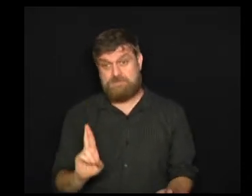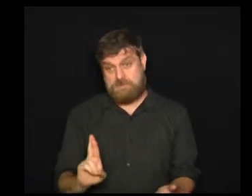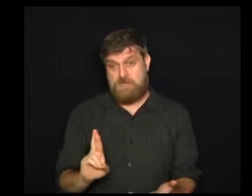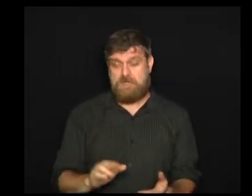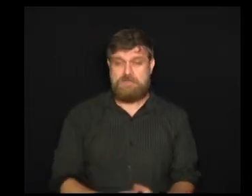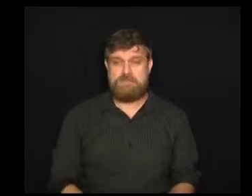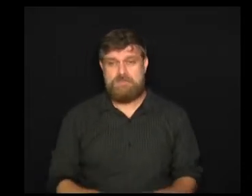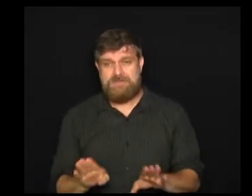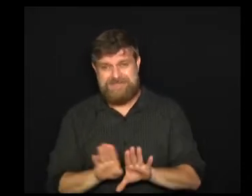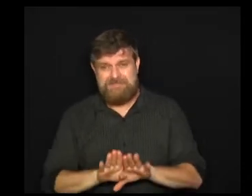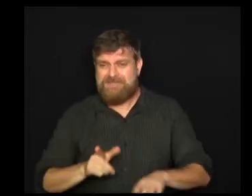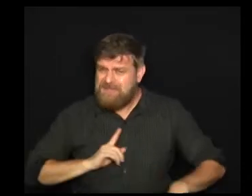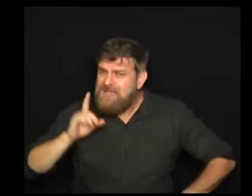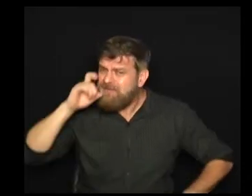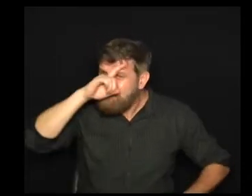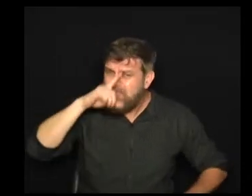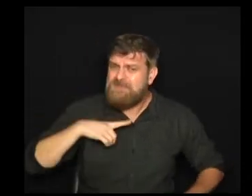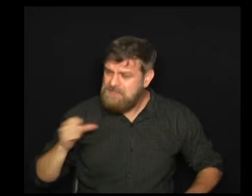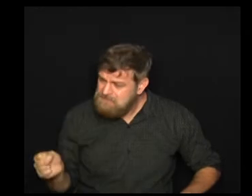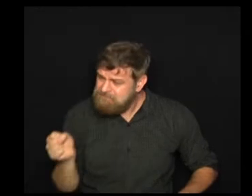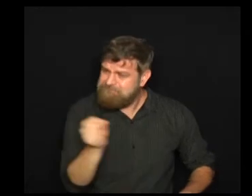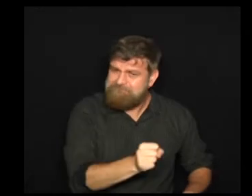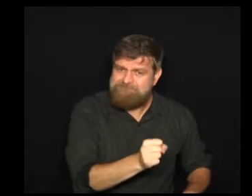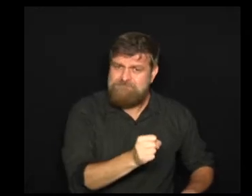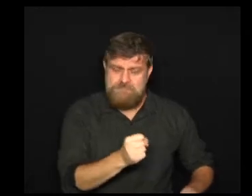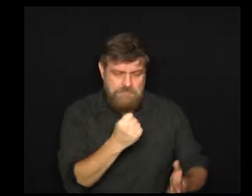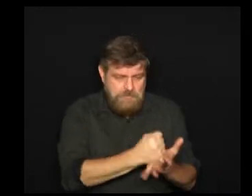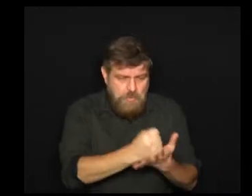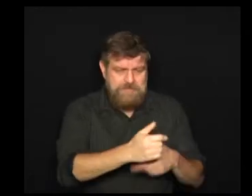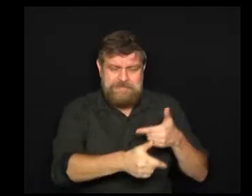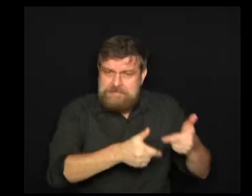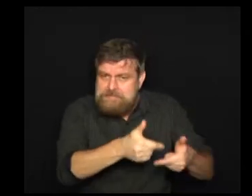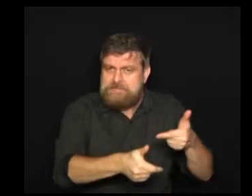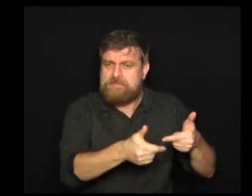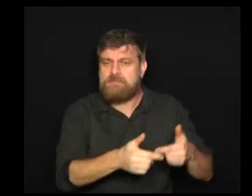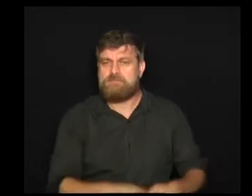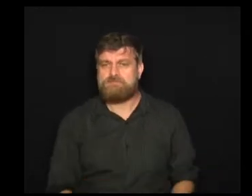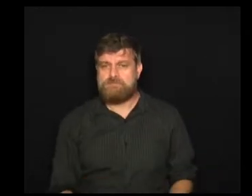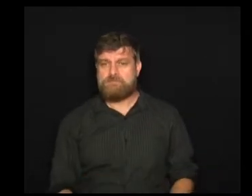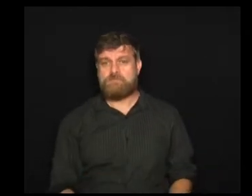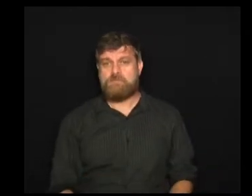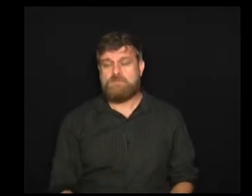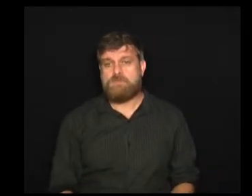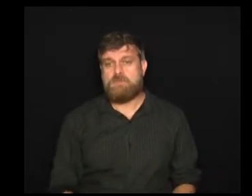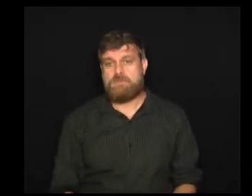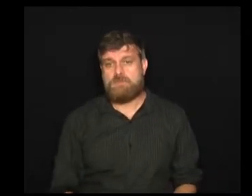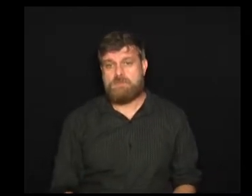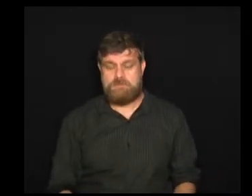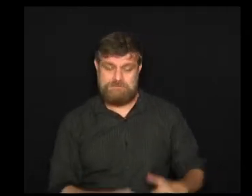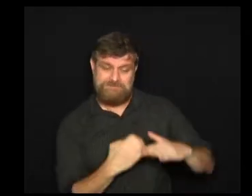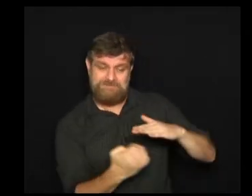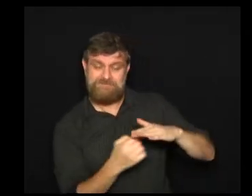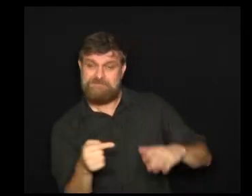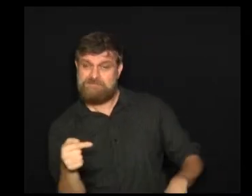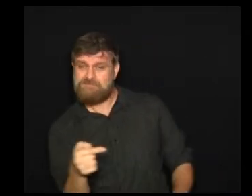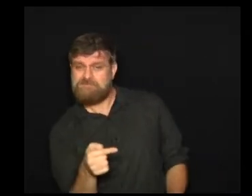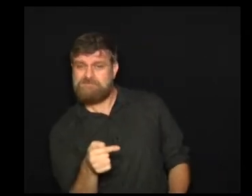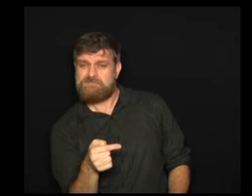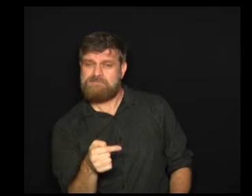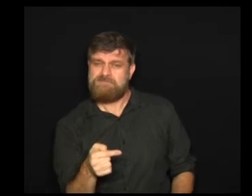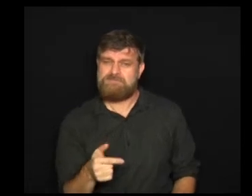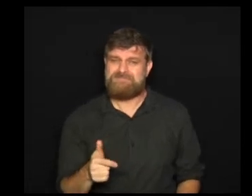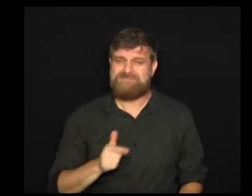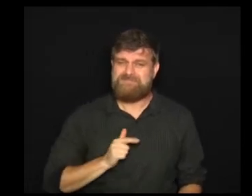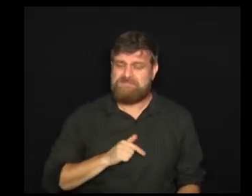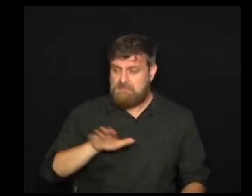Mas também há dificuldade de preencher, né? De colocar lá. E, por um lado, as empresas que